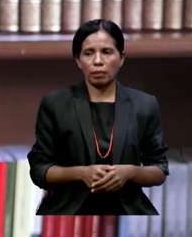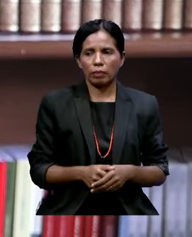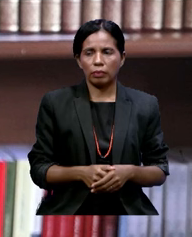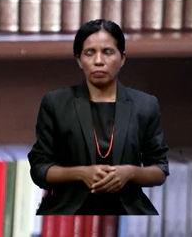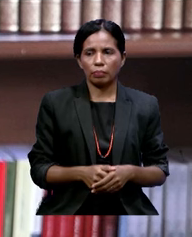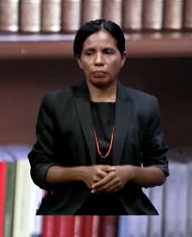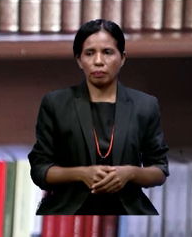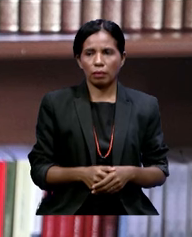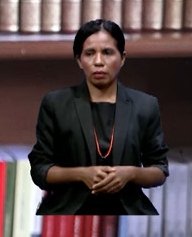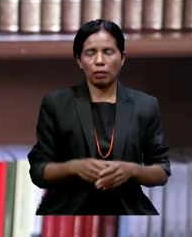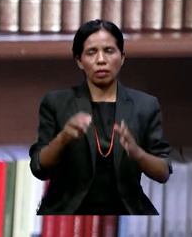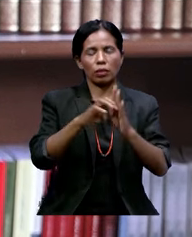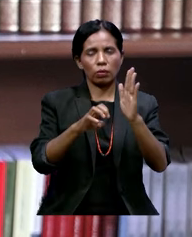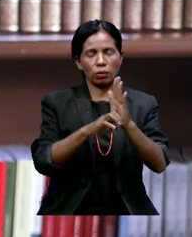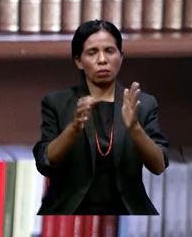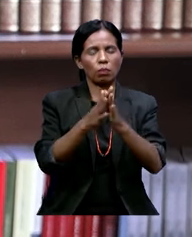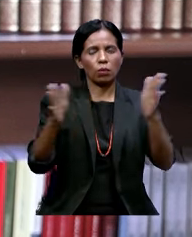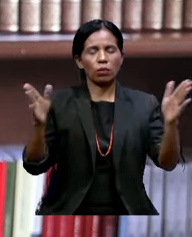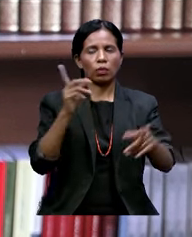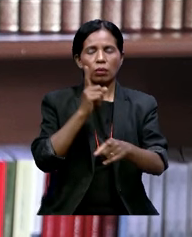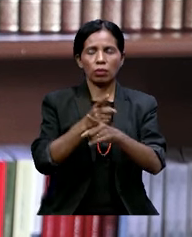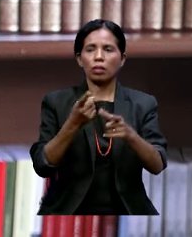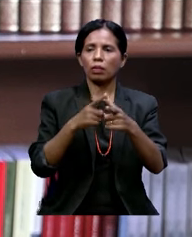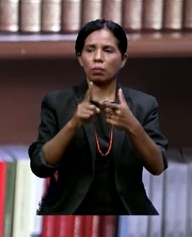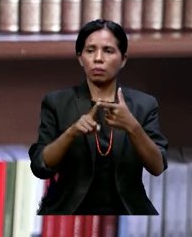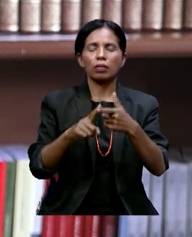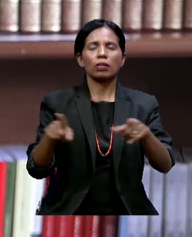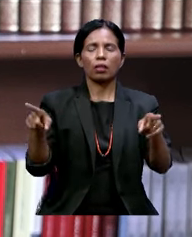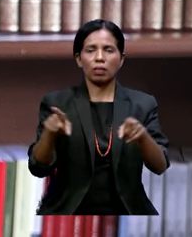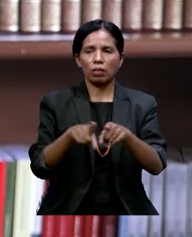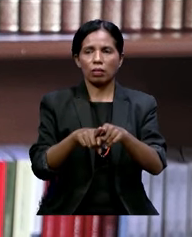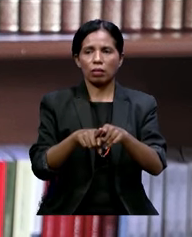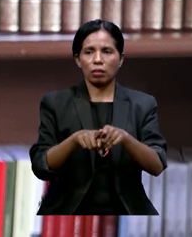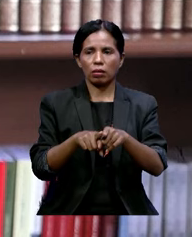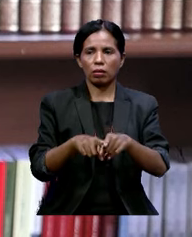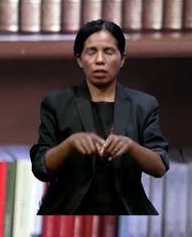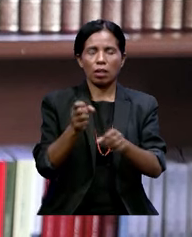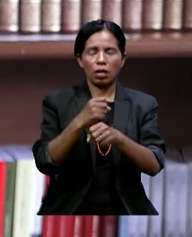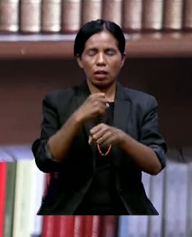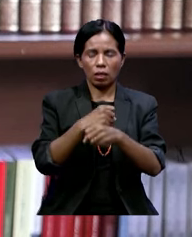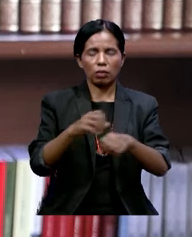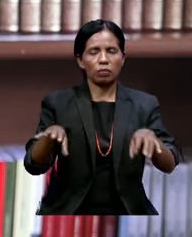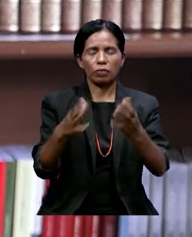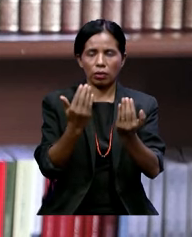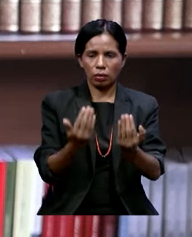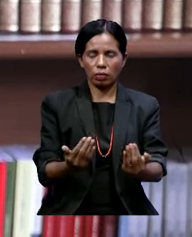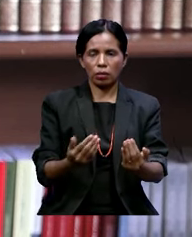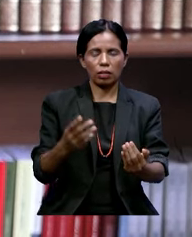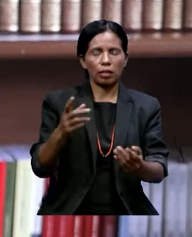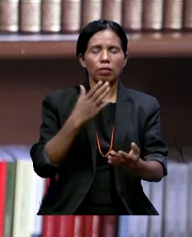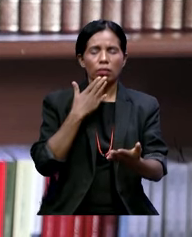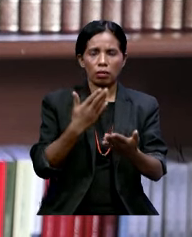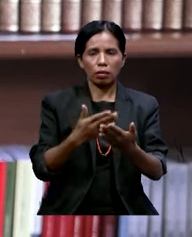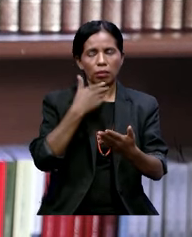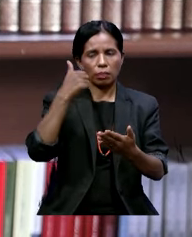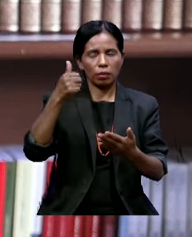será ka ni estrutura ne boa teves. Depois hanesan halo peso ne todan. Hau ne dia kliu primeiro ministro precisa